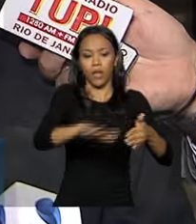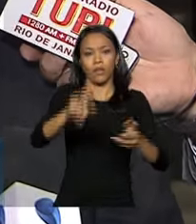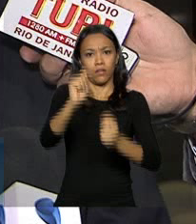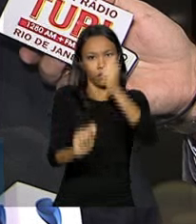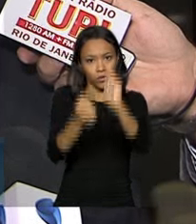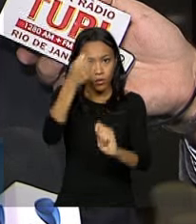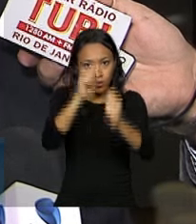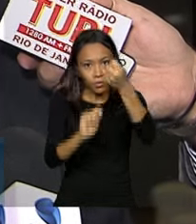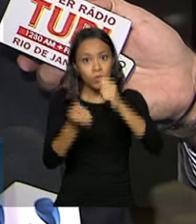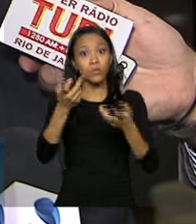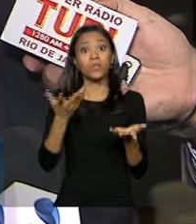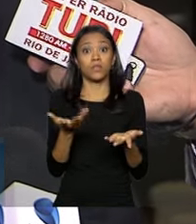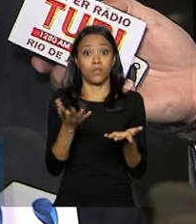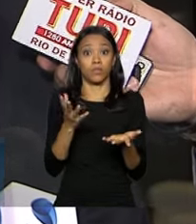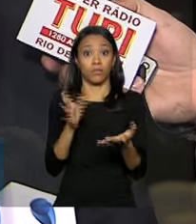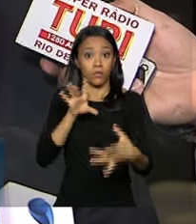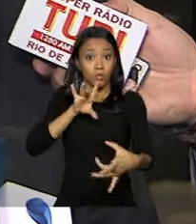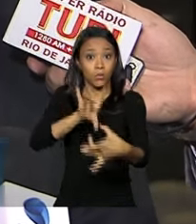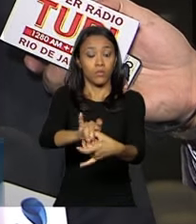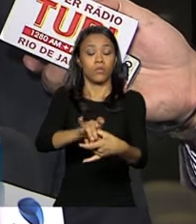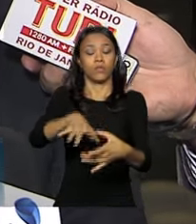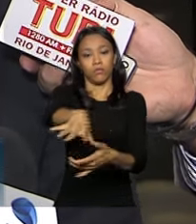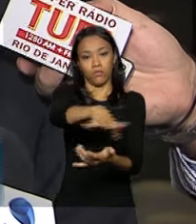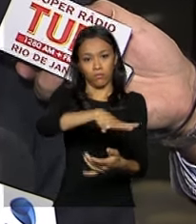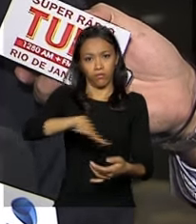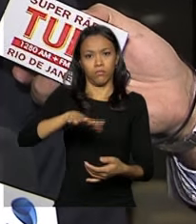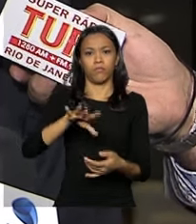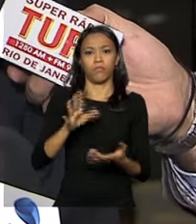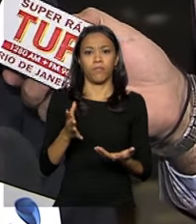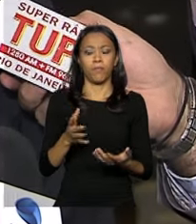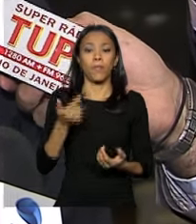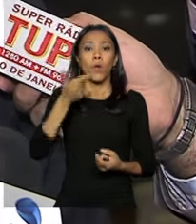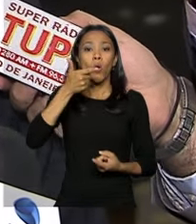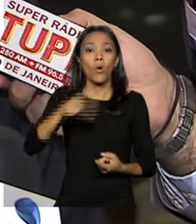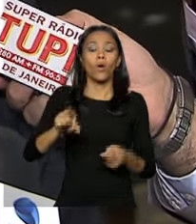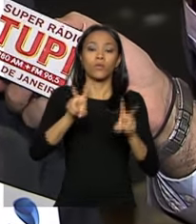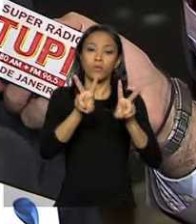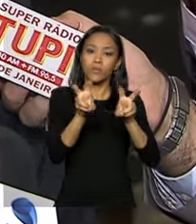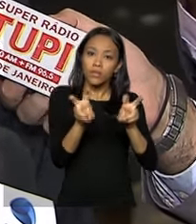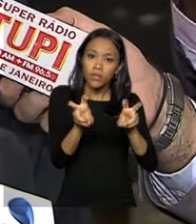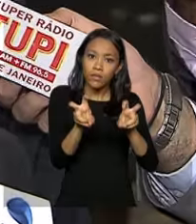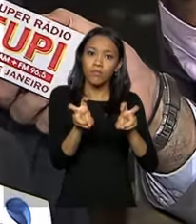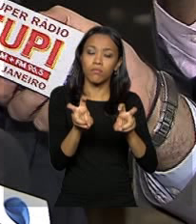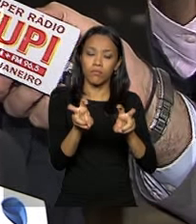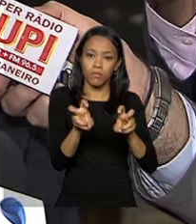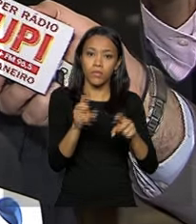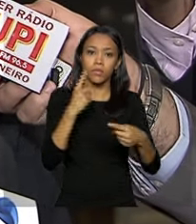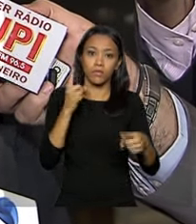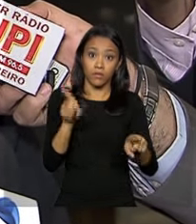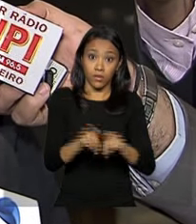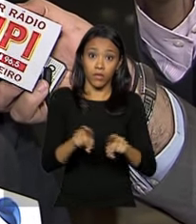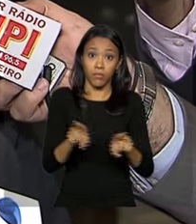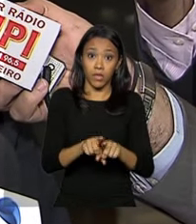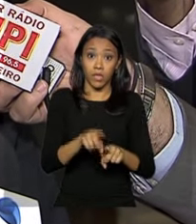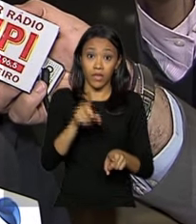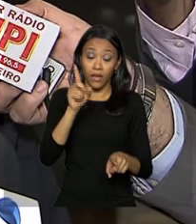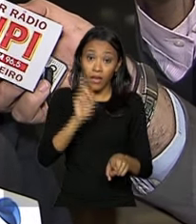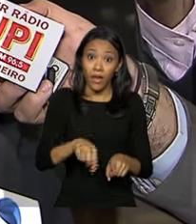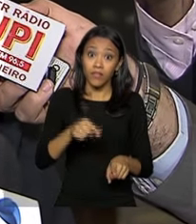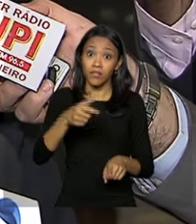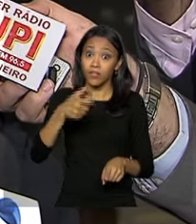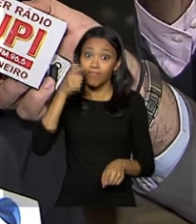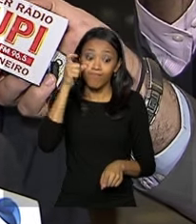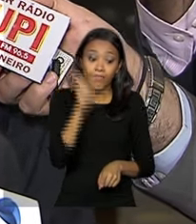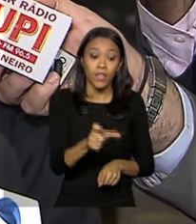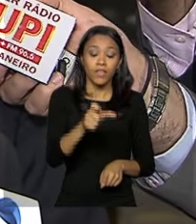tecnologia aplicada à indústria, especialmente. Um outro tema que envolve um grande interesse é o tema